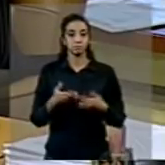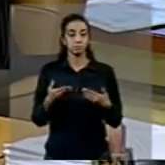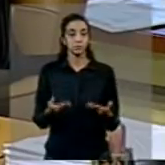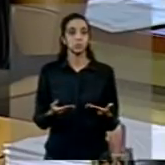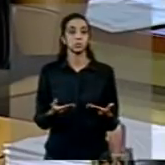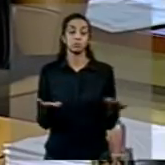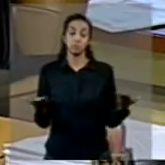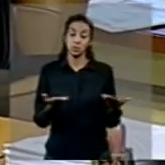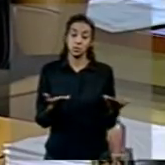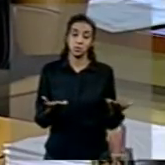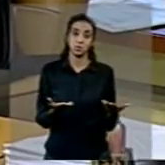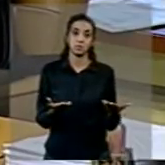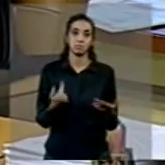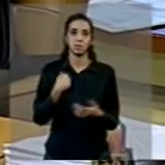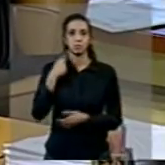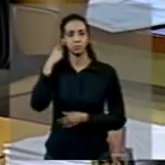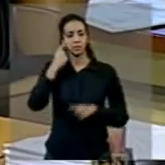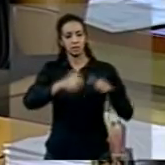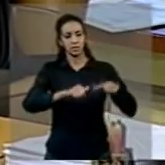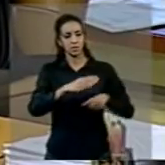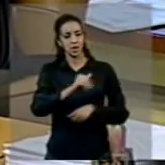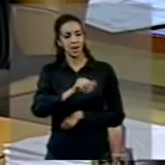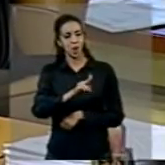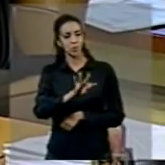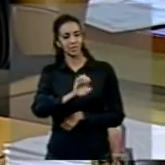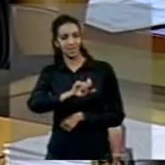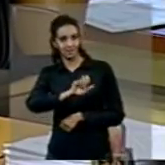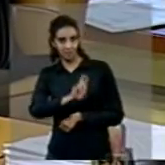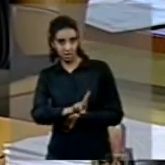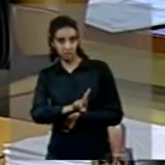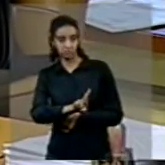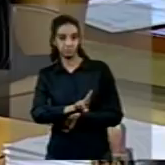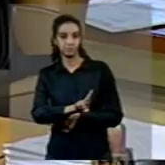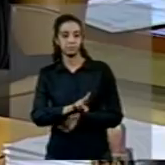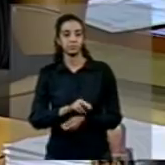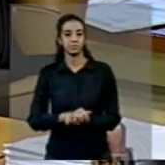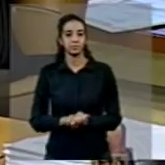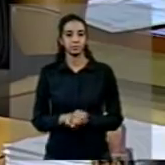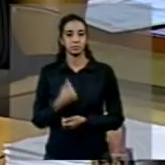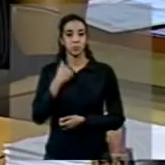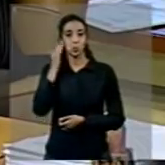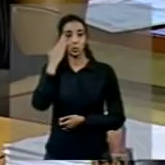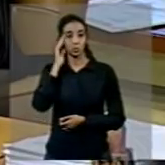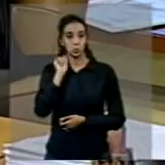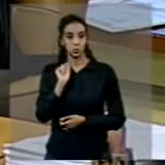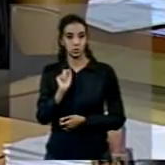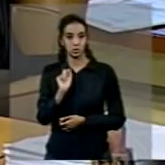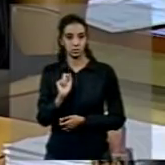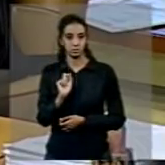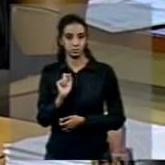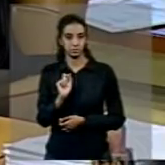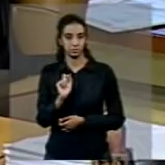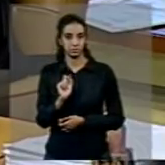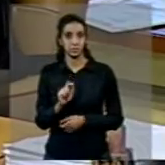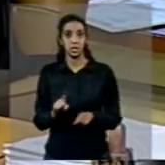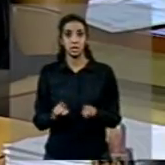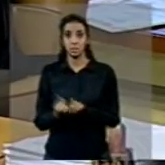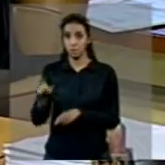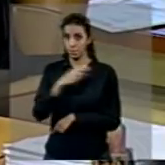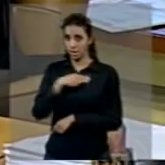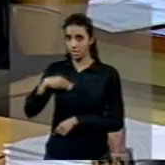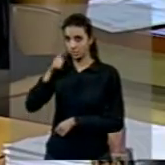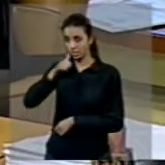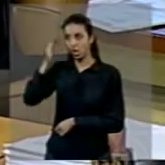nesse momento do exame da cautelar, a informação segundo a qual, isso também está na informação da eminente ministra Rosa